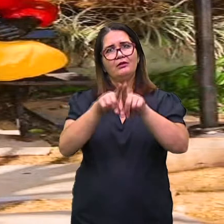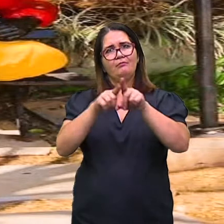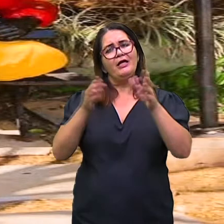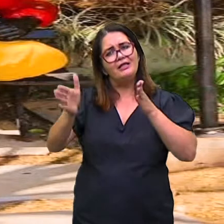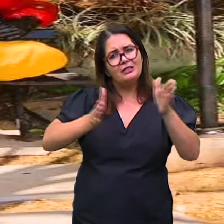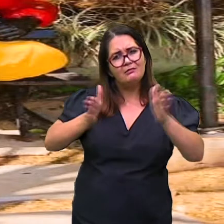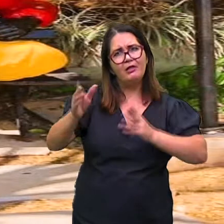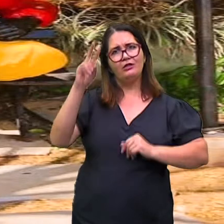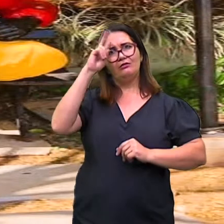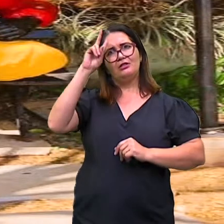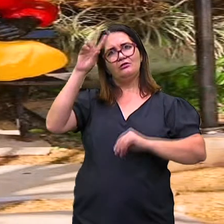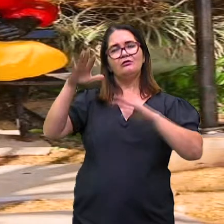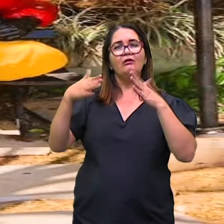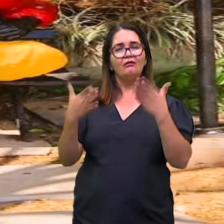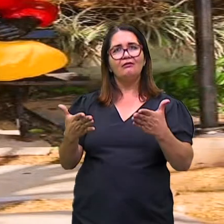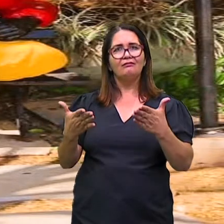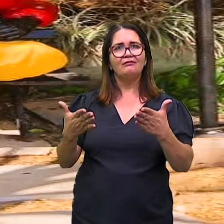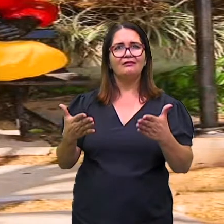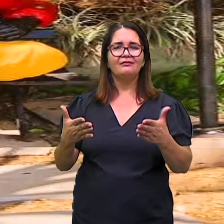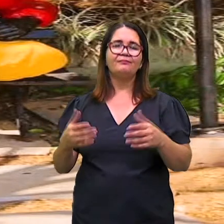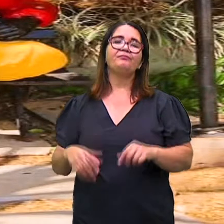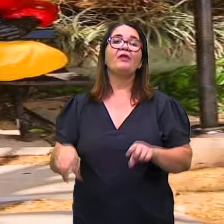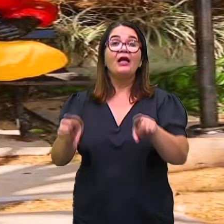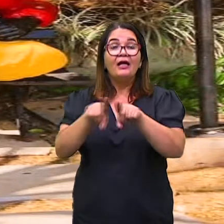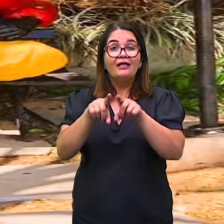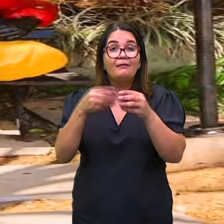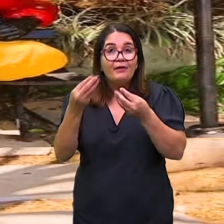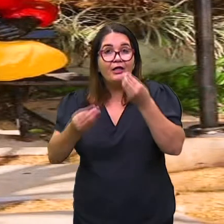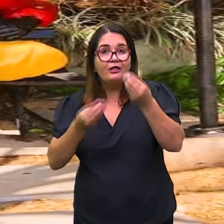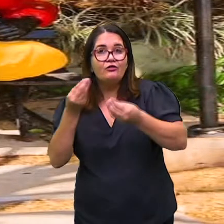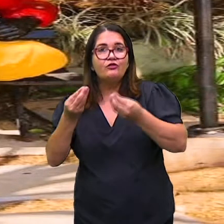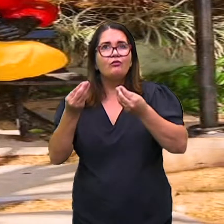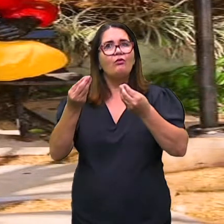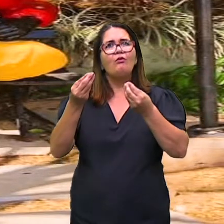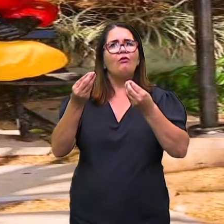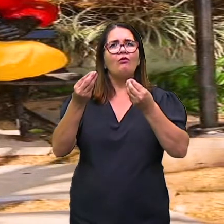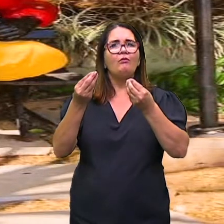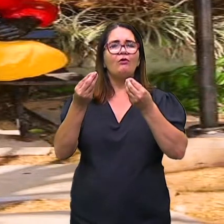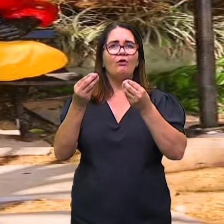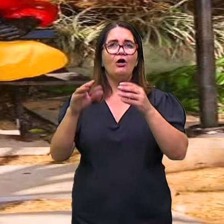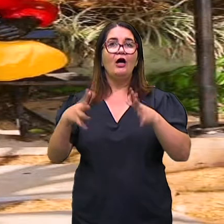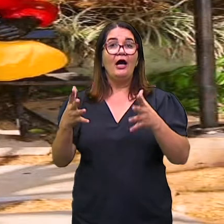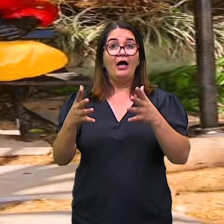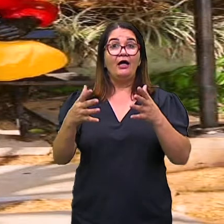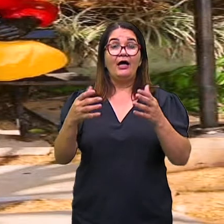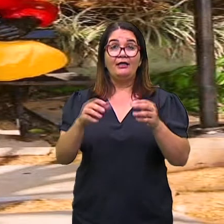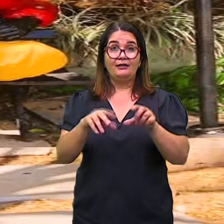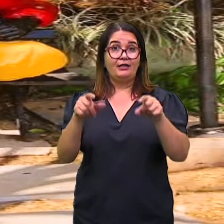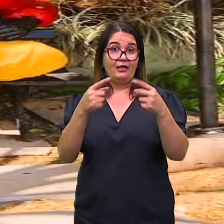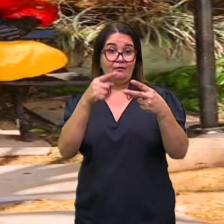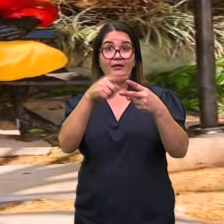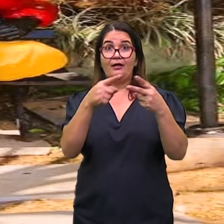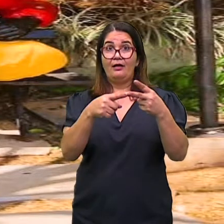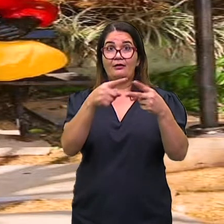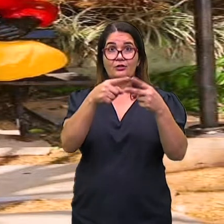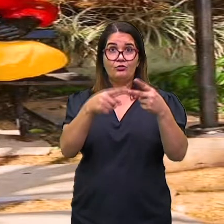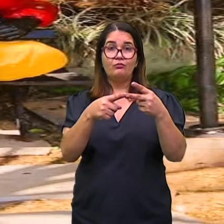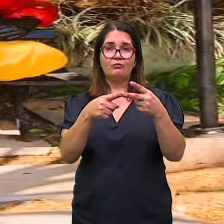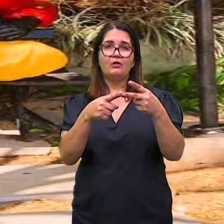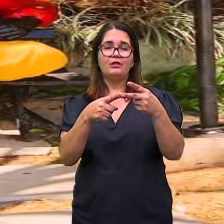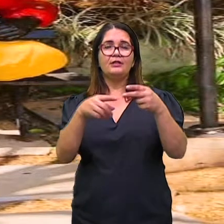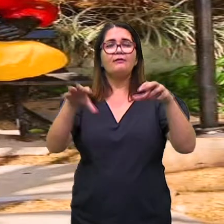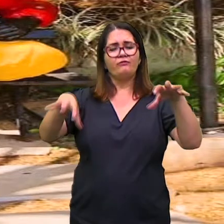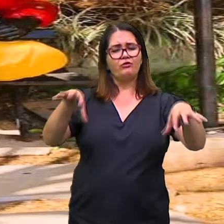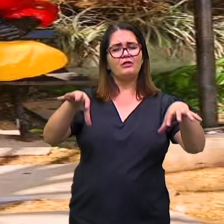da população dominante viu com bons olhos o efeito separatista entre as classes sociais. Porém,